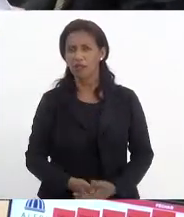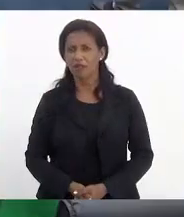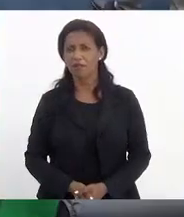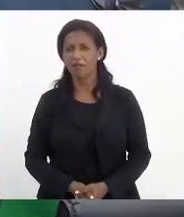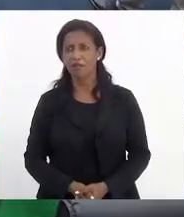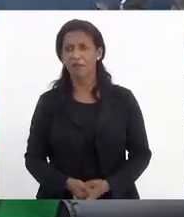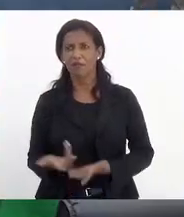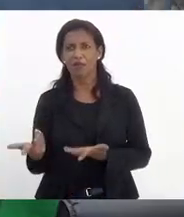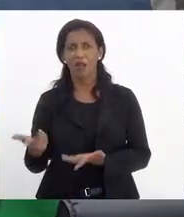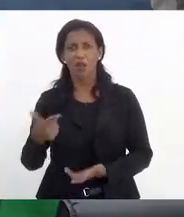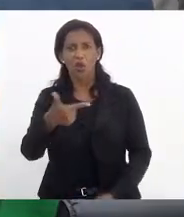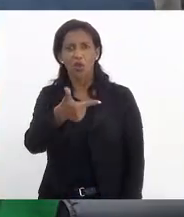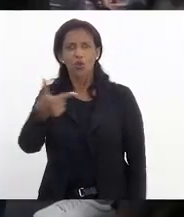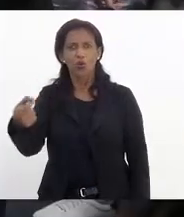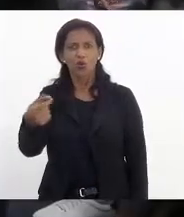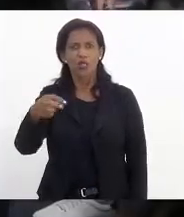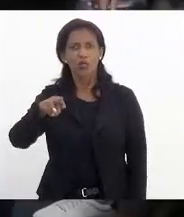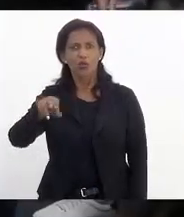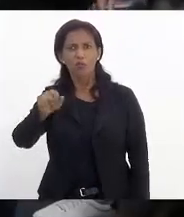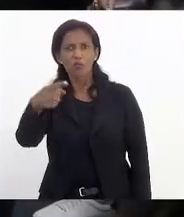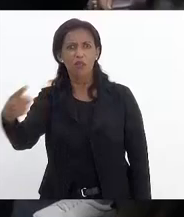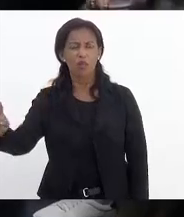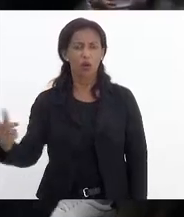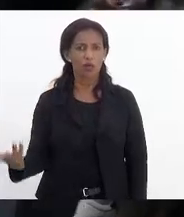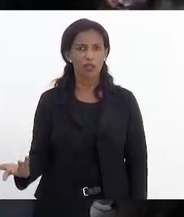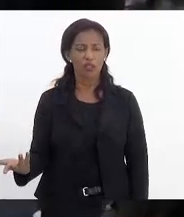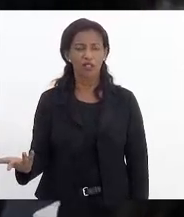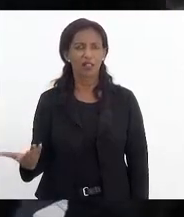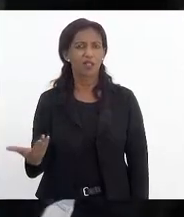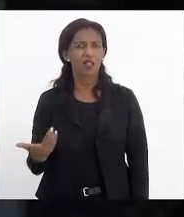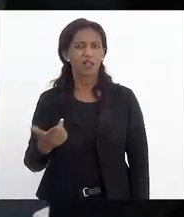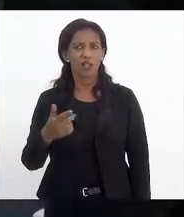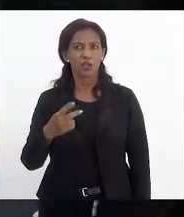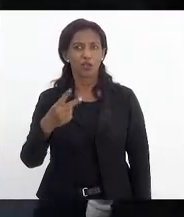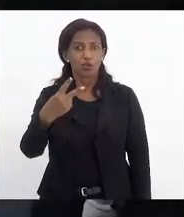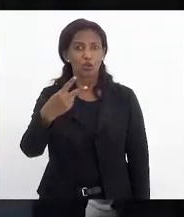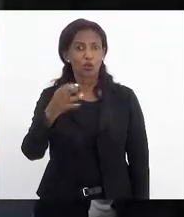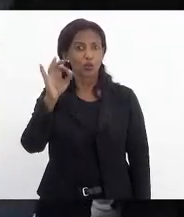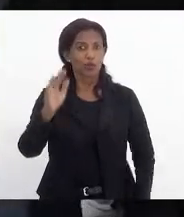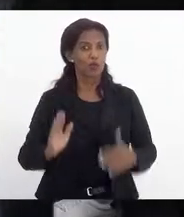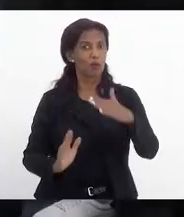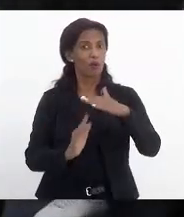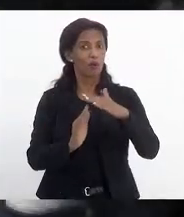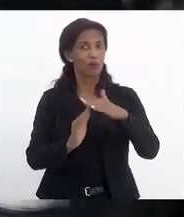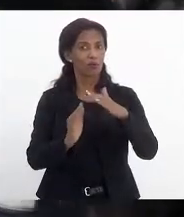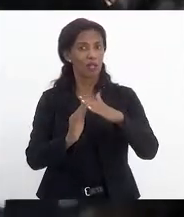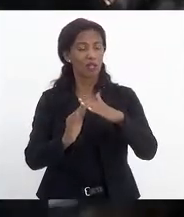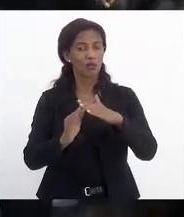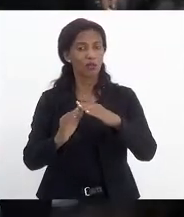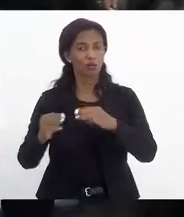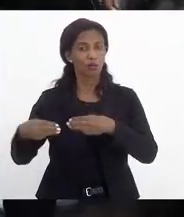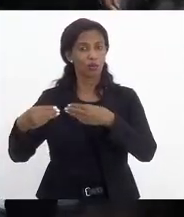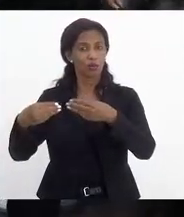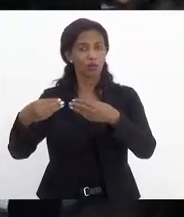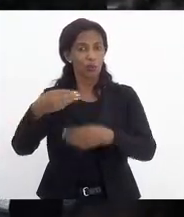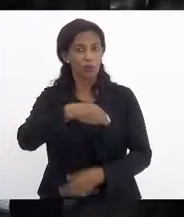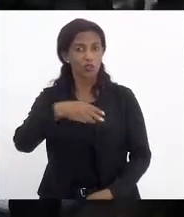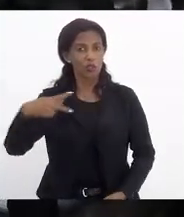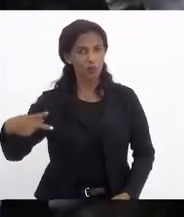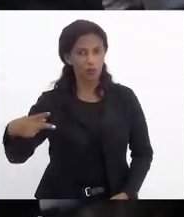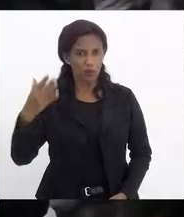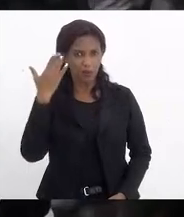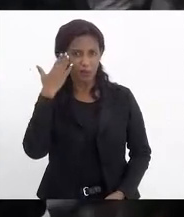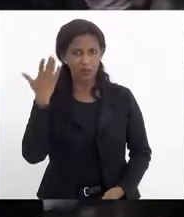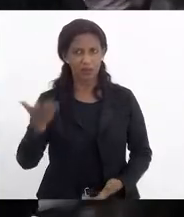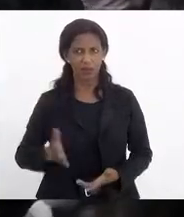ele está levando 200 milhões, 2%. É o teto de gasto, por exemplo, do Ministério Público. Você está